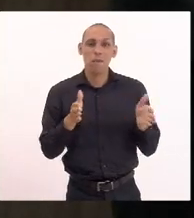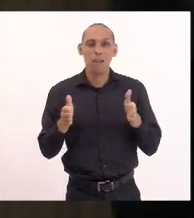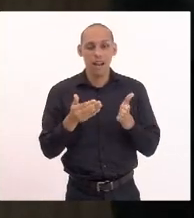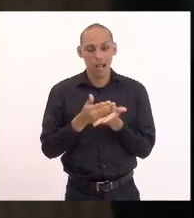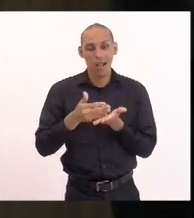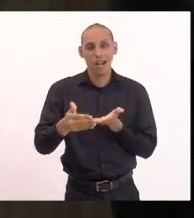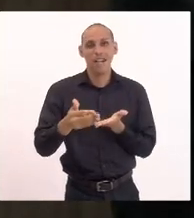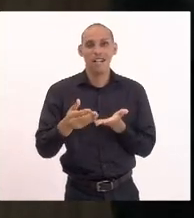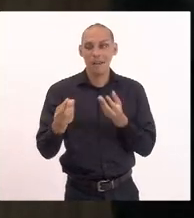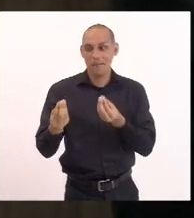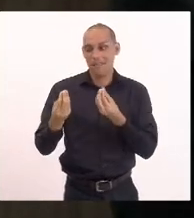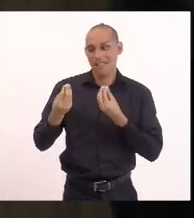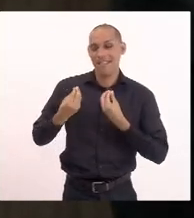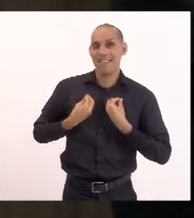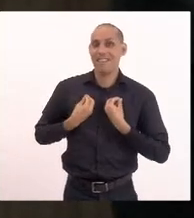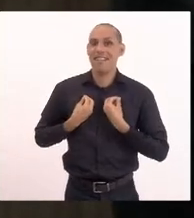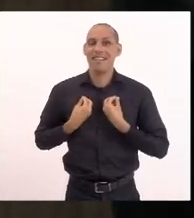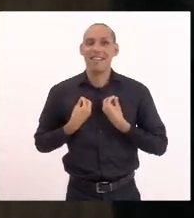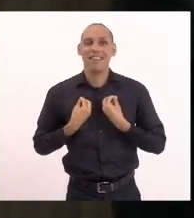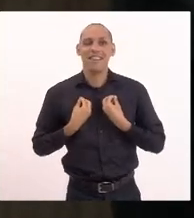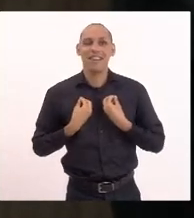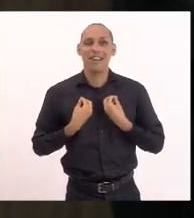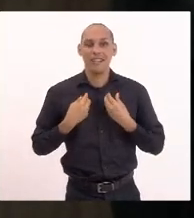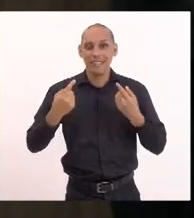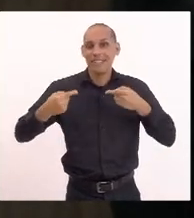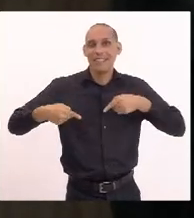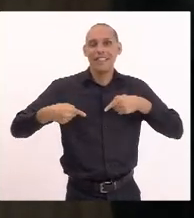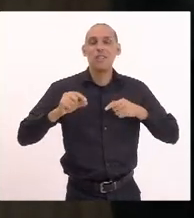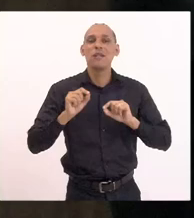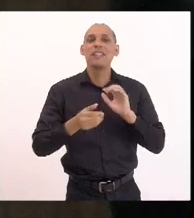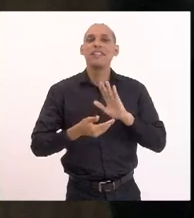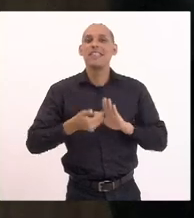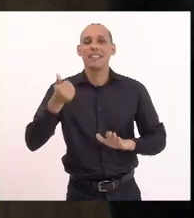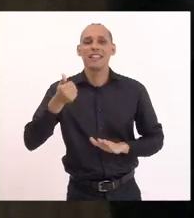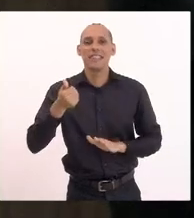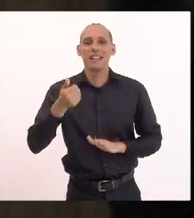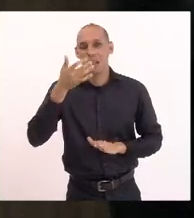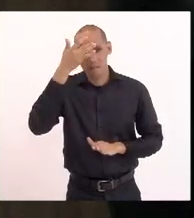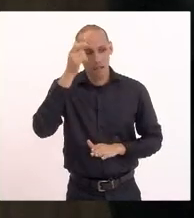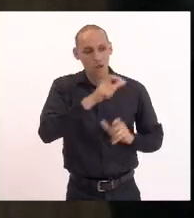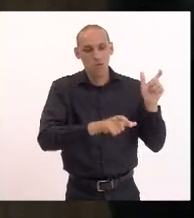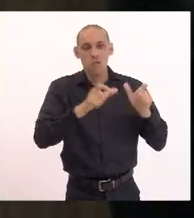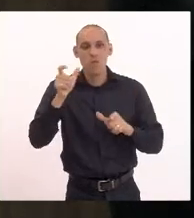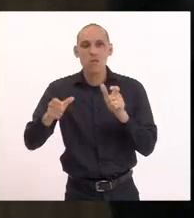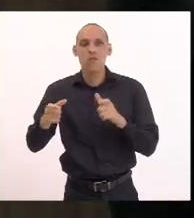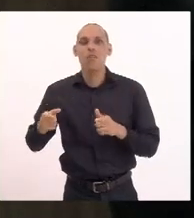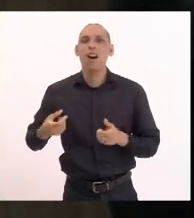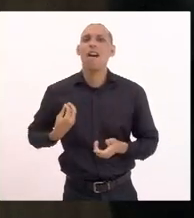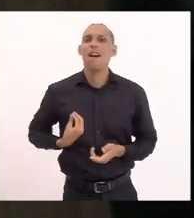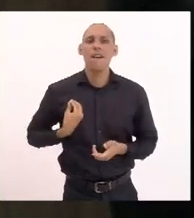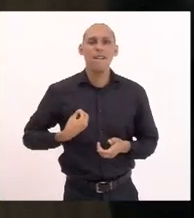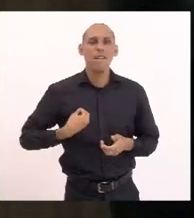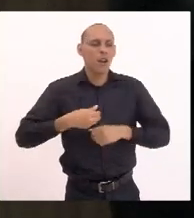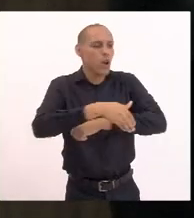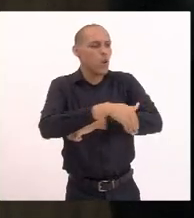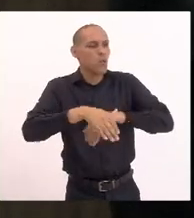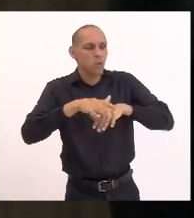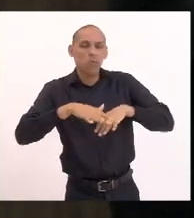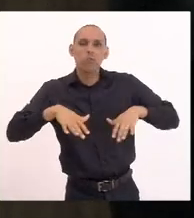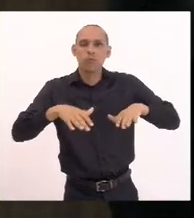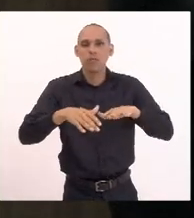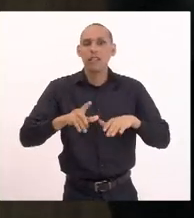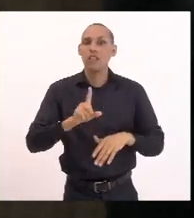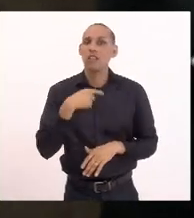função desafiadora, que foi tirar os moradores de rua da cidade de Guapimirim. E